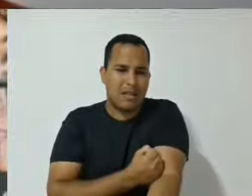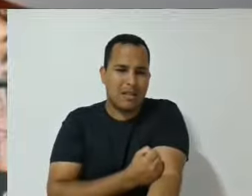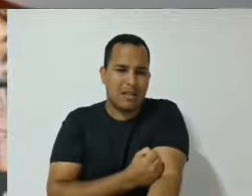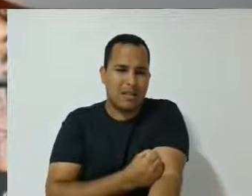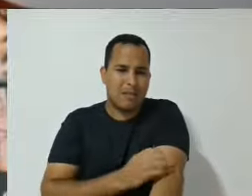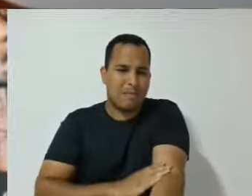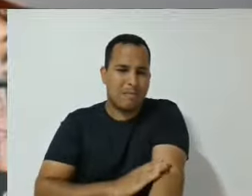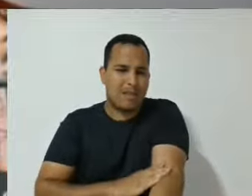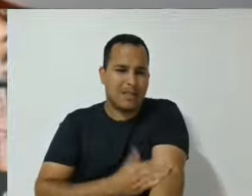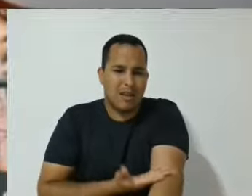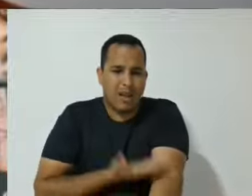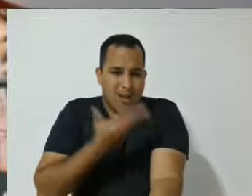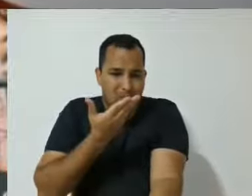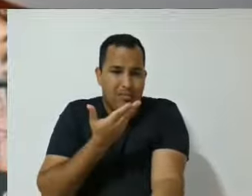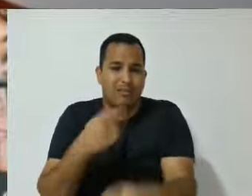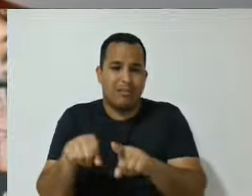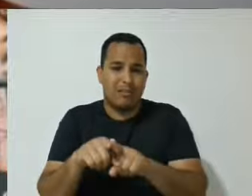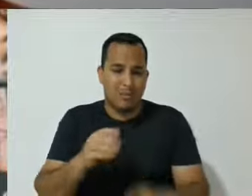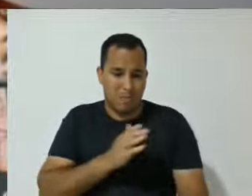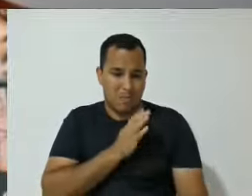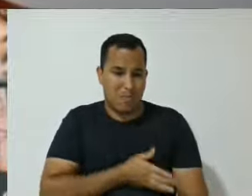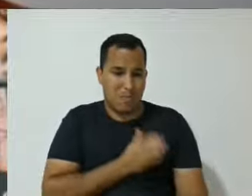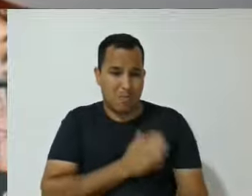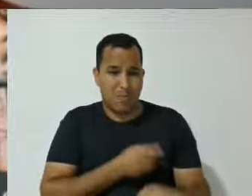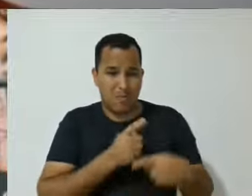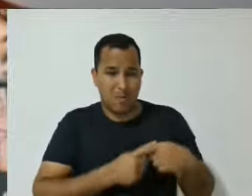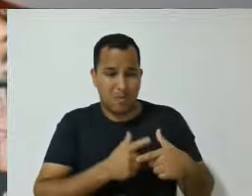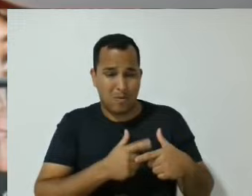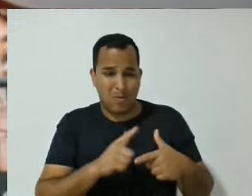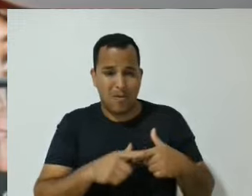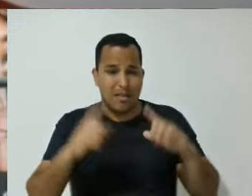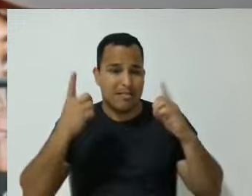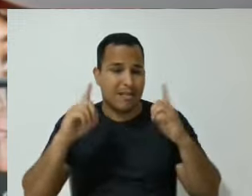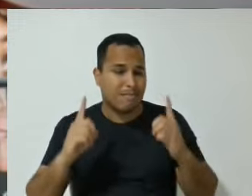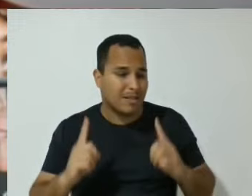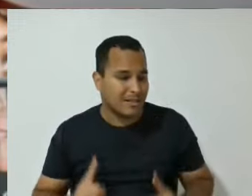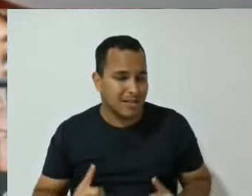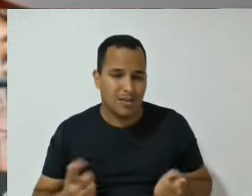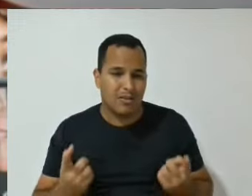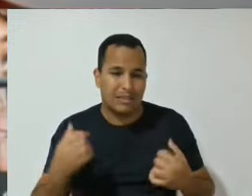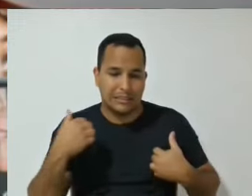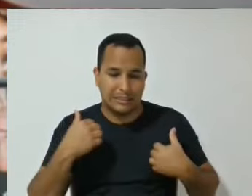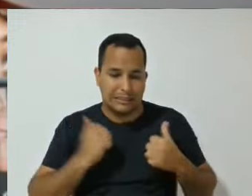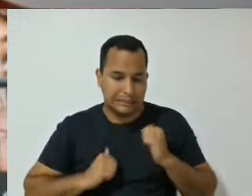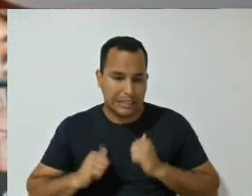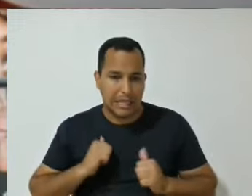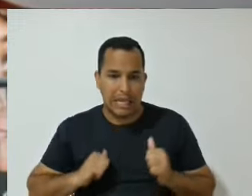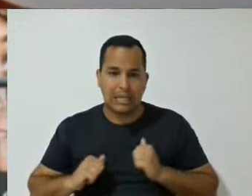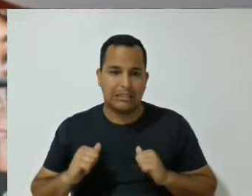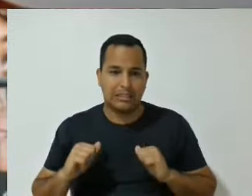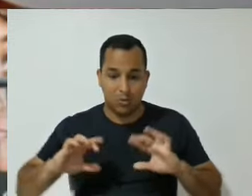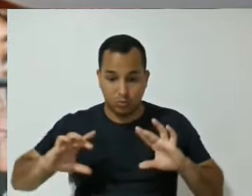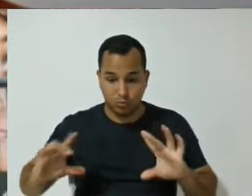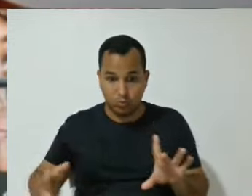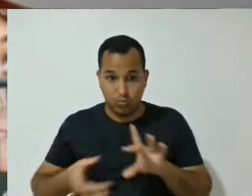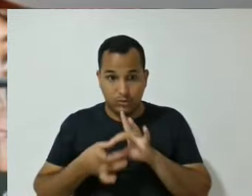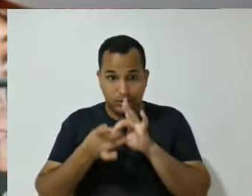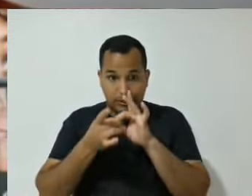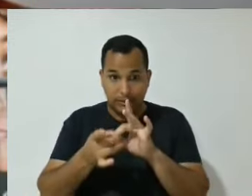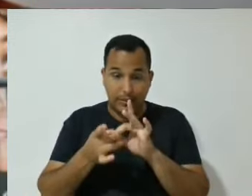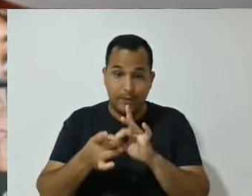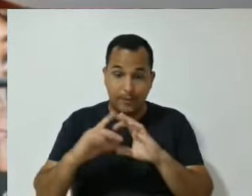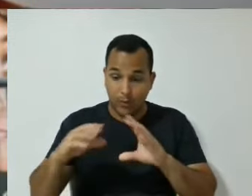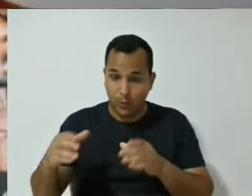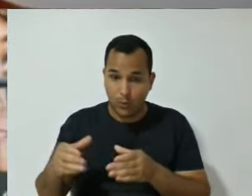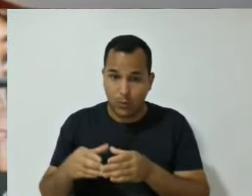do coração, depressão, ansiedade, que se uniram. E esse grupo foi, né,